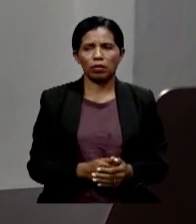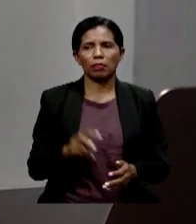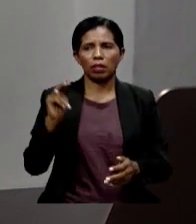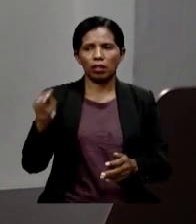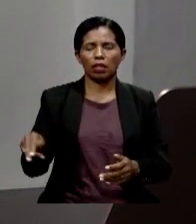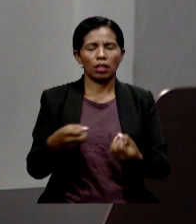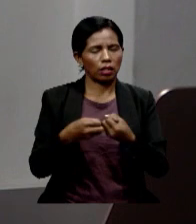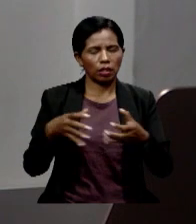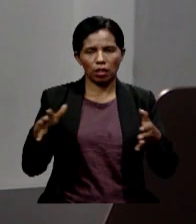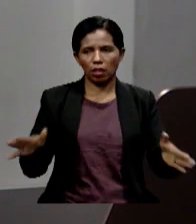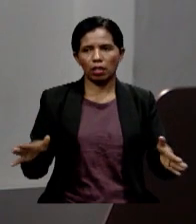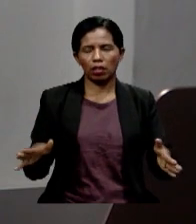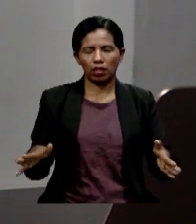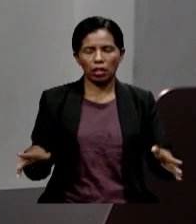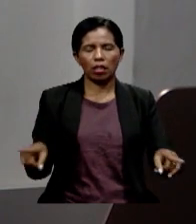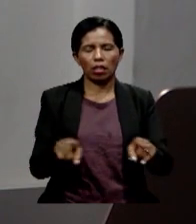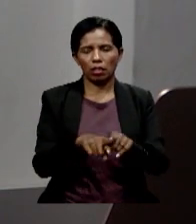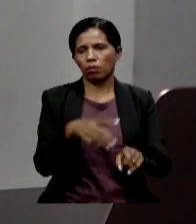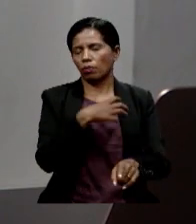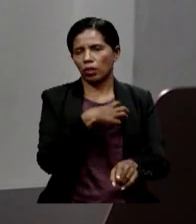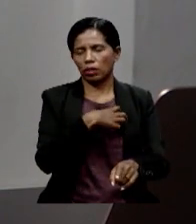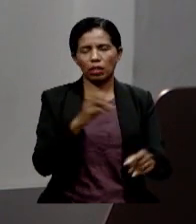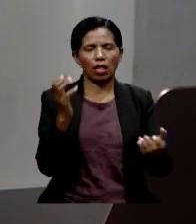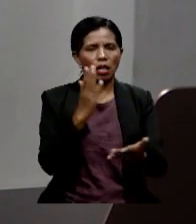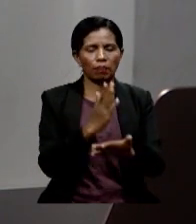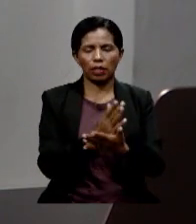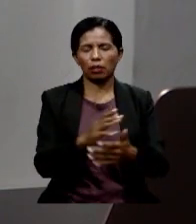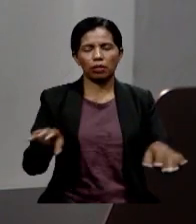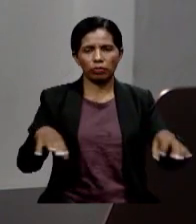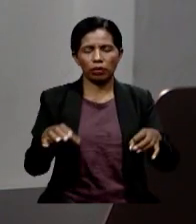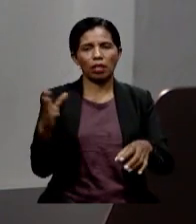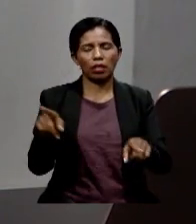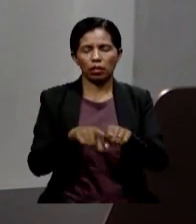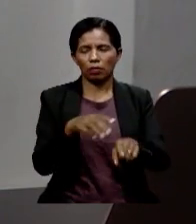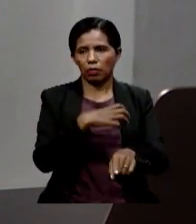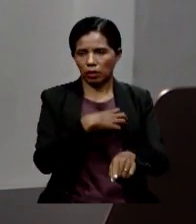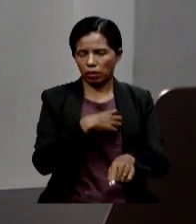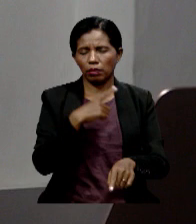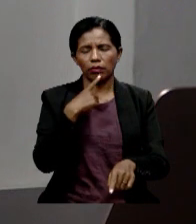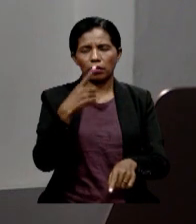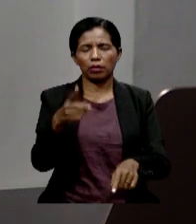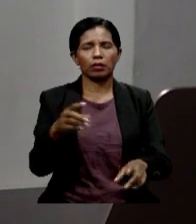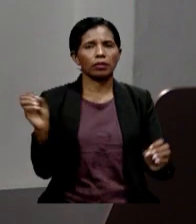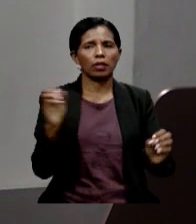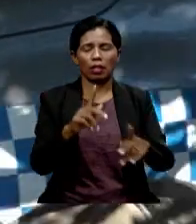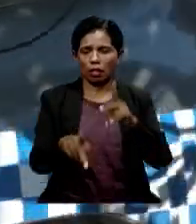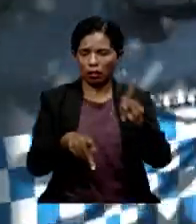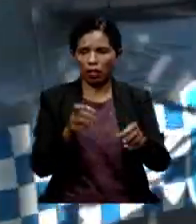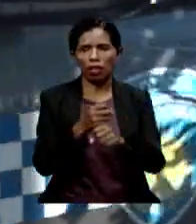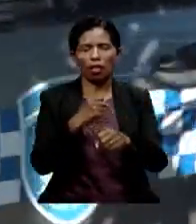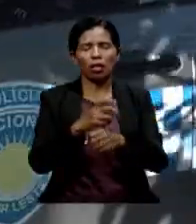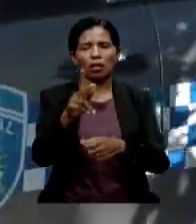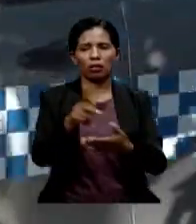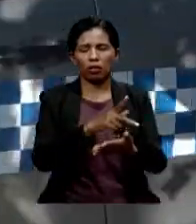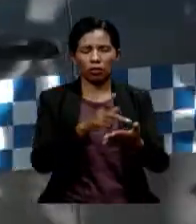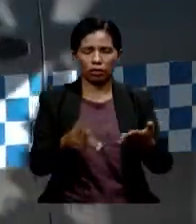con nia identidade hanesan polícia. Na terceira frase, Soares Martins la tolera, cidadão nebe halo crime,